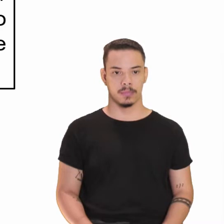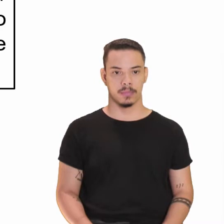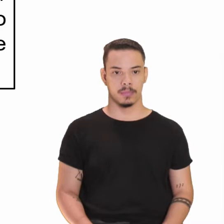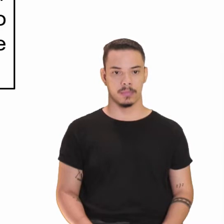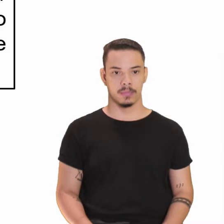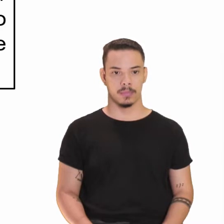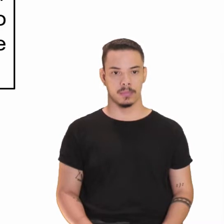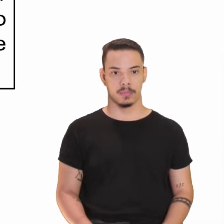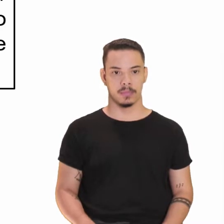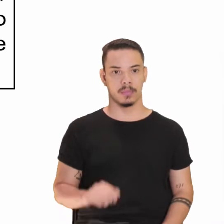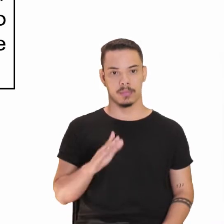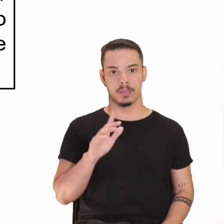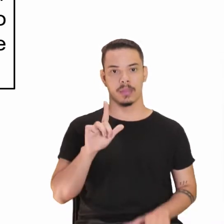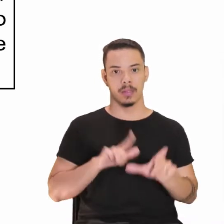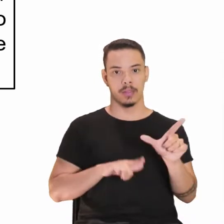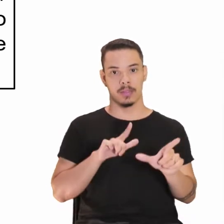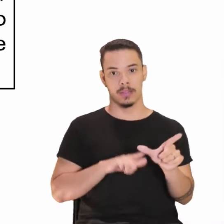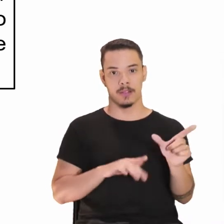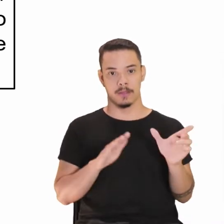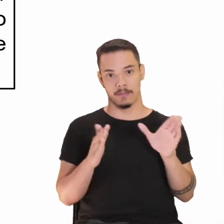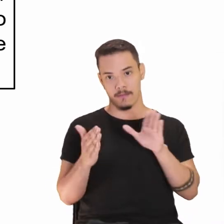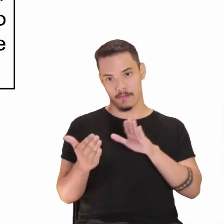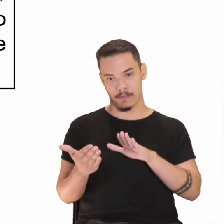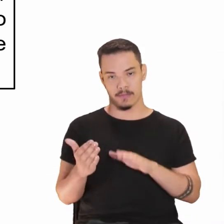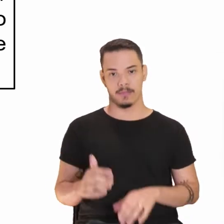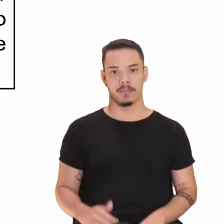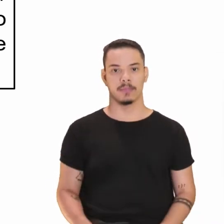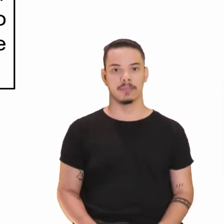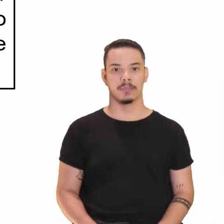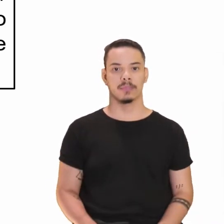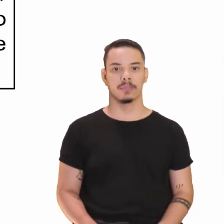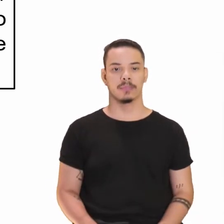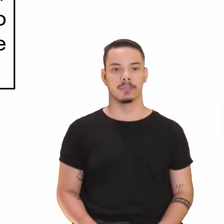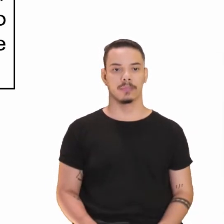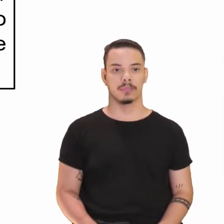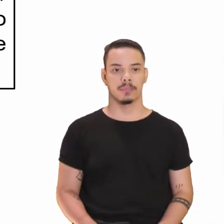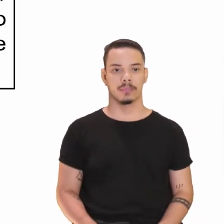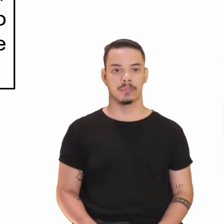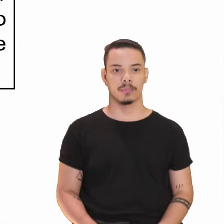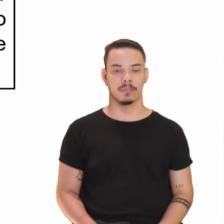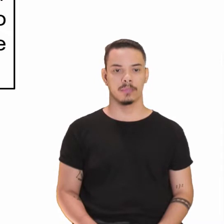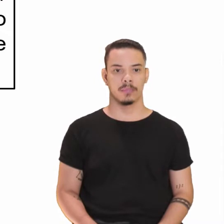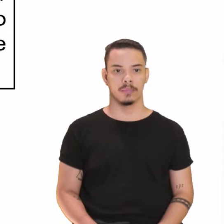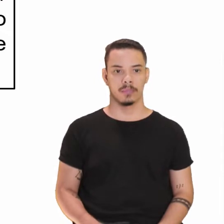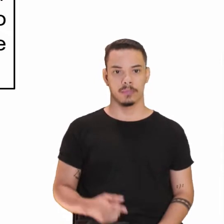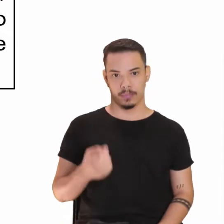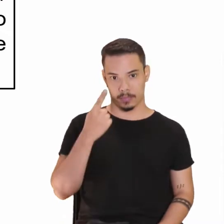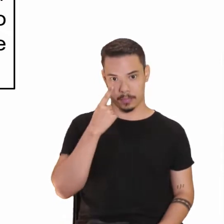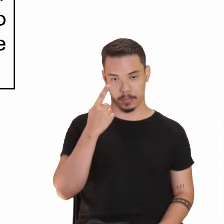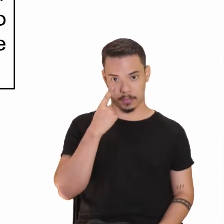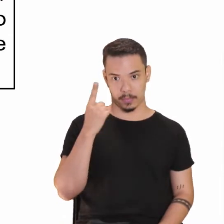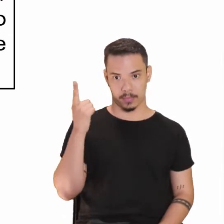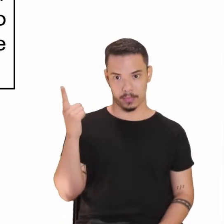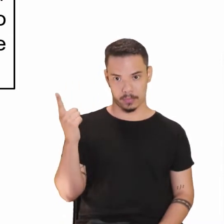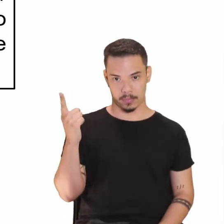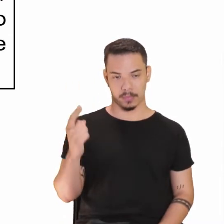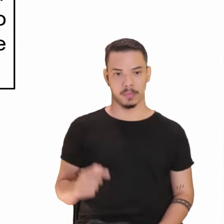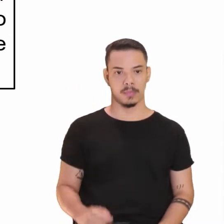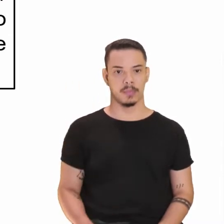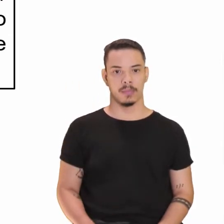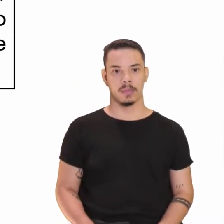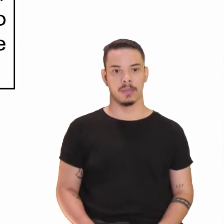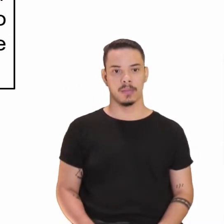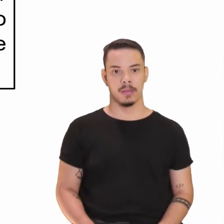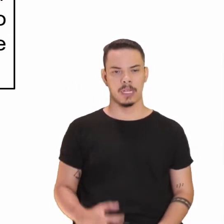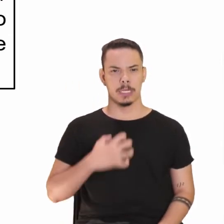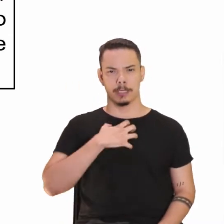meio caidinha. Essa é a rubrica. Vou colocar Exatamente. entre chaves, tá? Ó, é a cena em que a Fabiana ela vai entrar